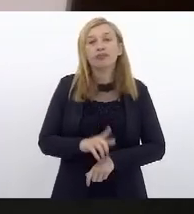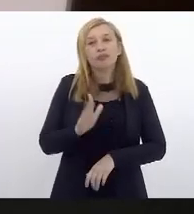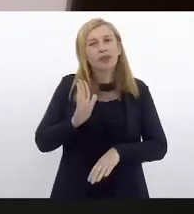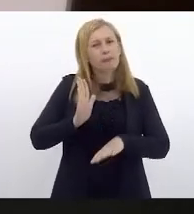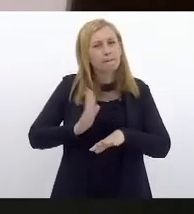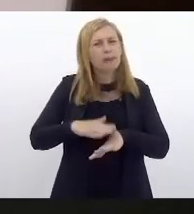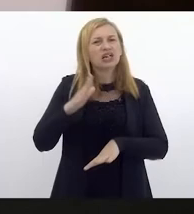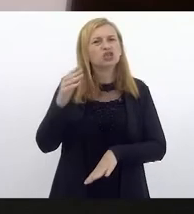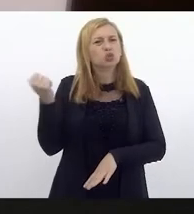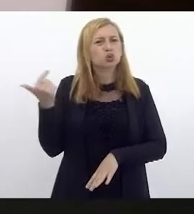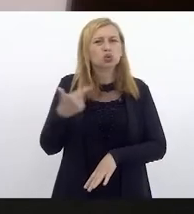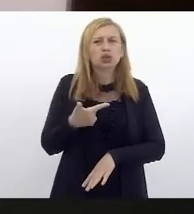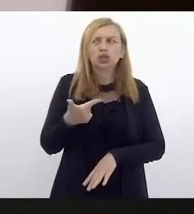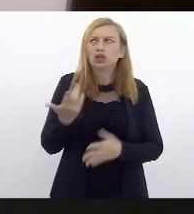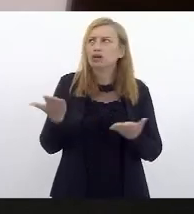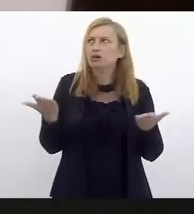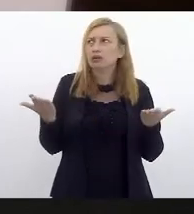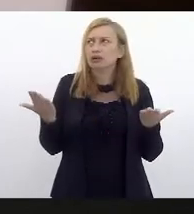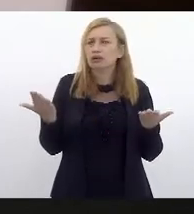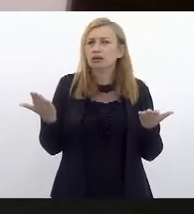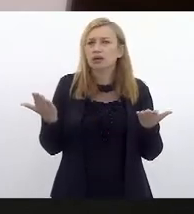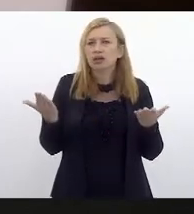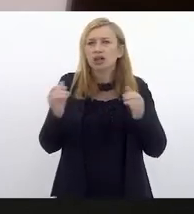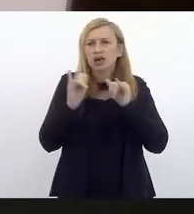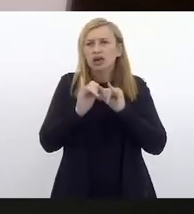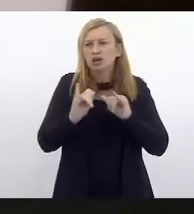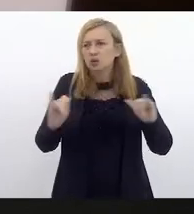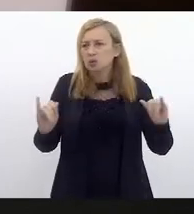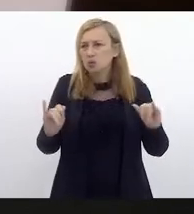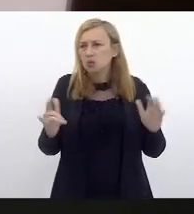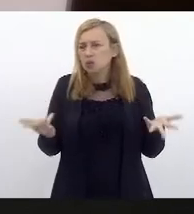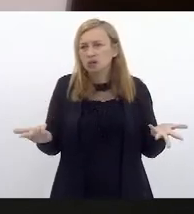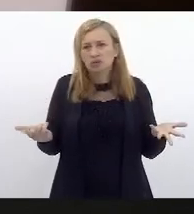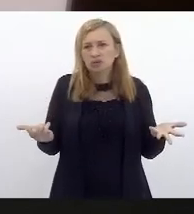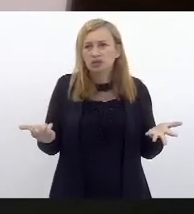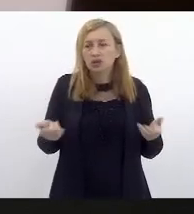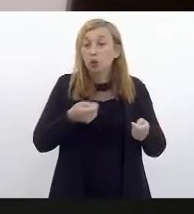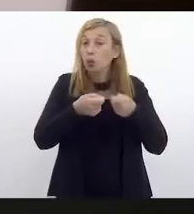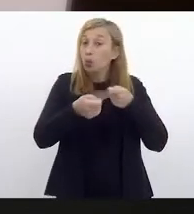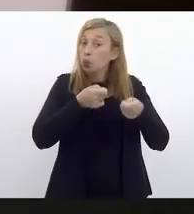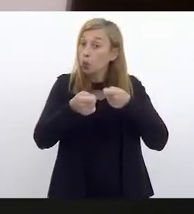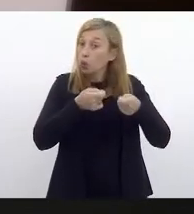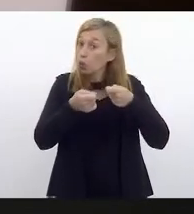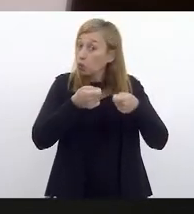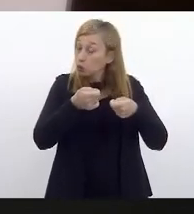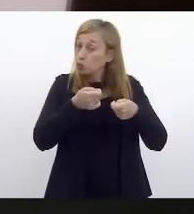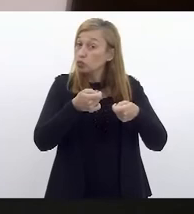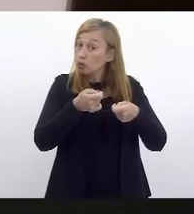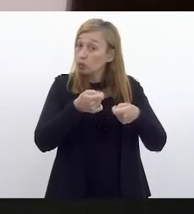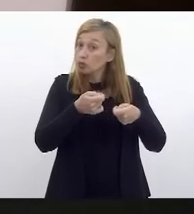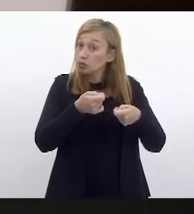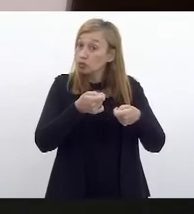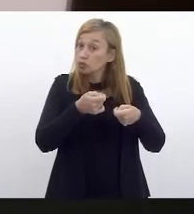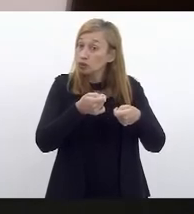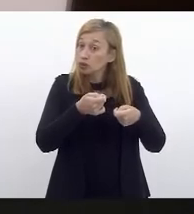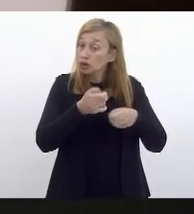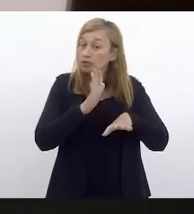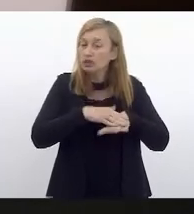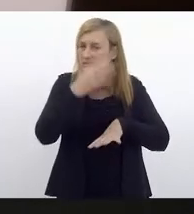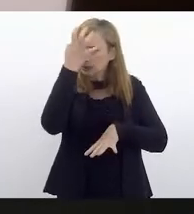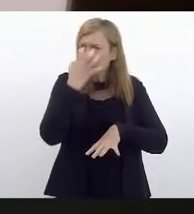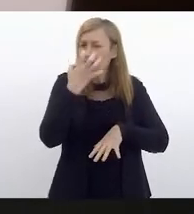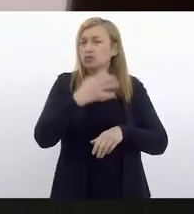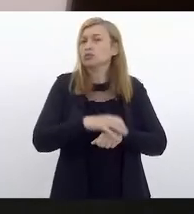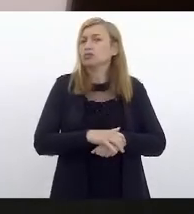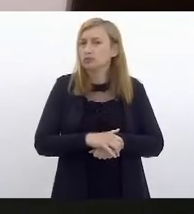mais do que, sabe, publicizar, são controles efetivos muito, muito mais sérios.